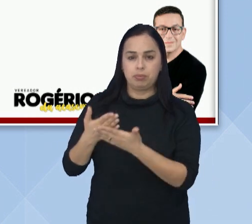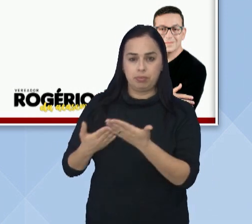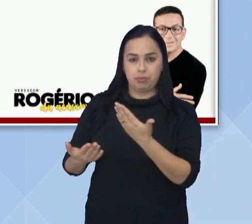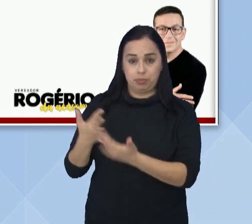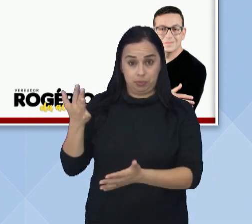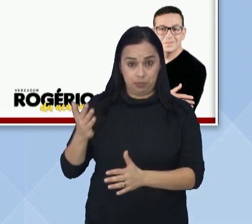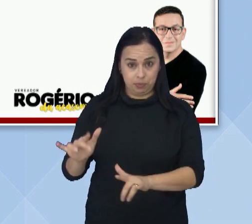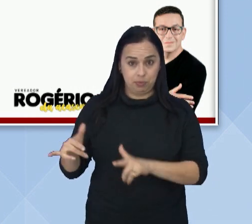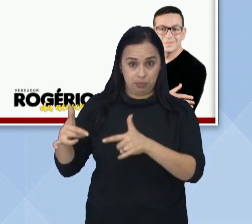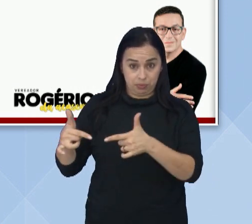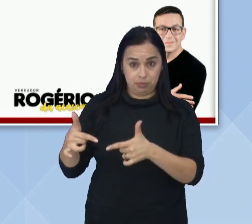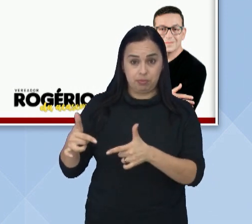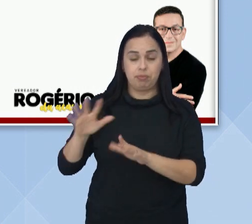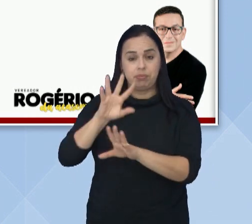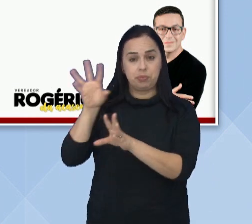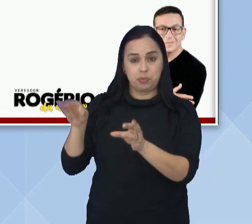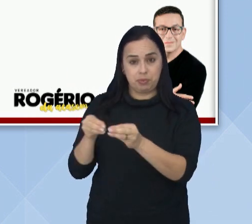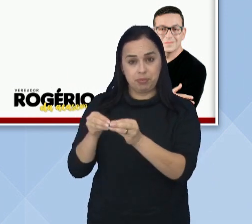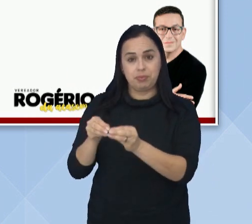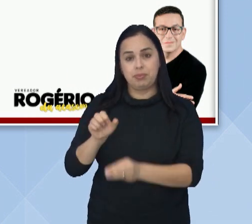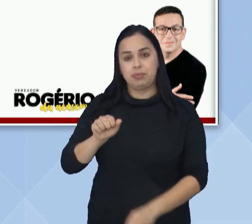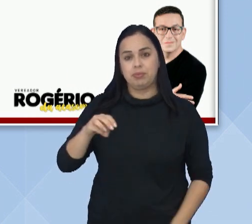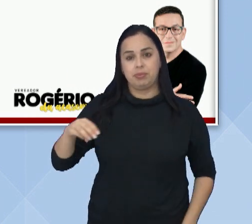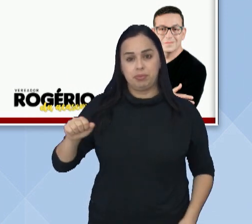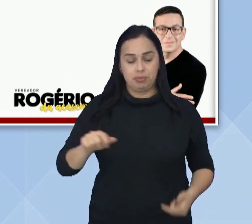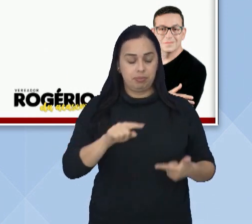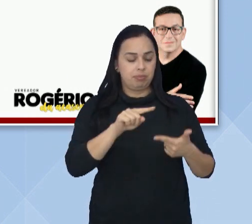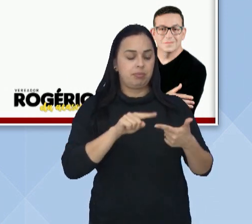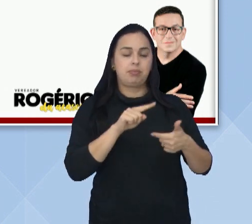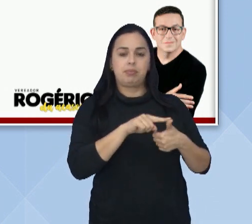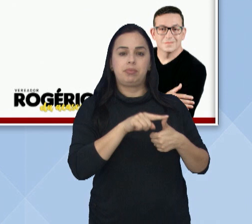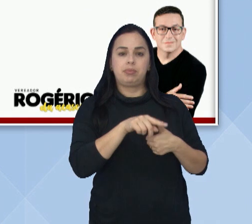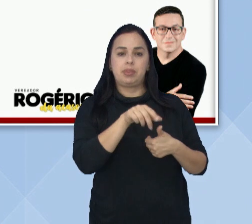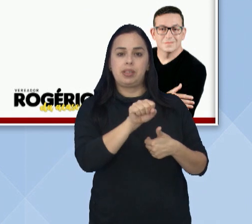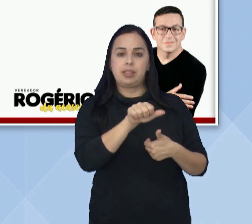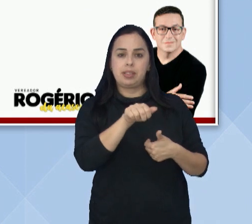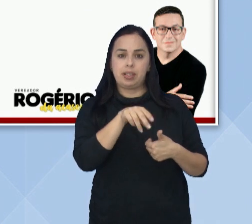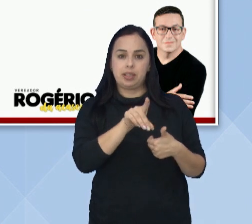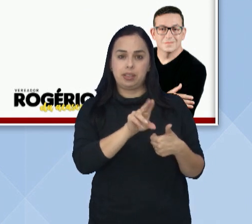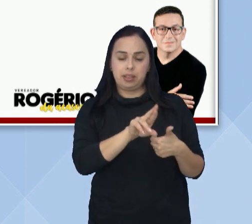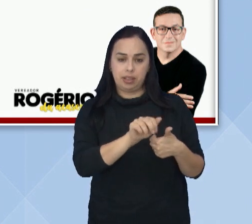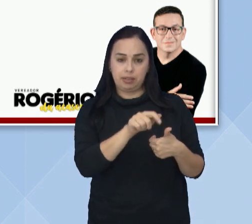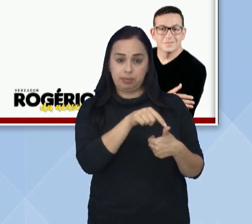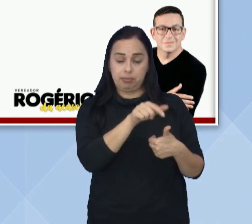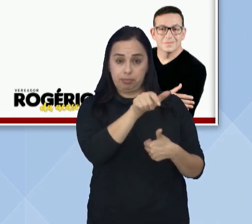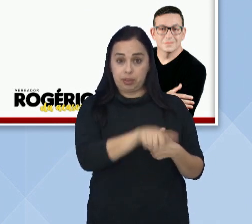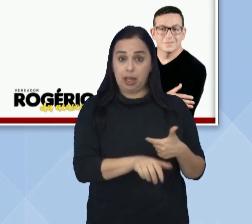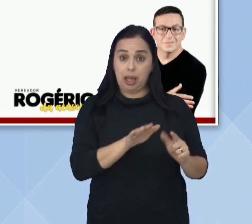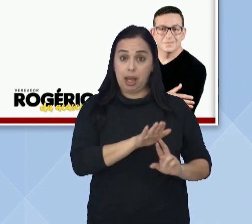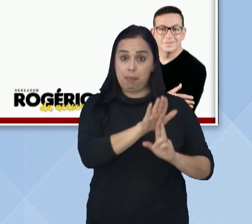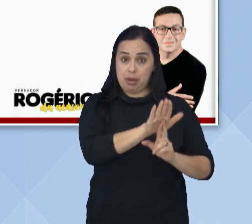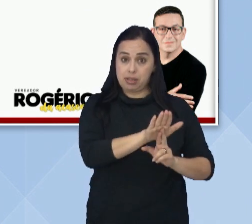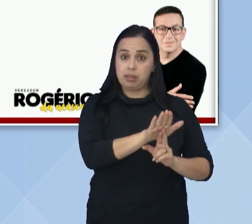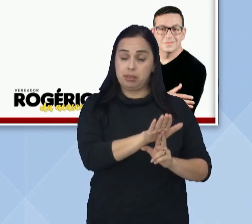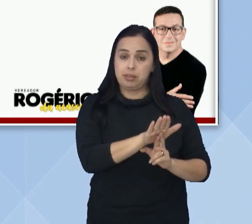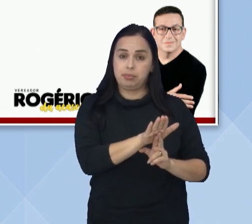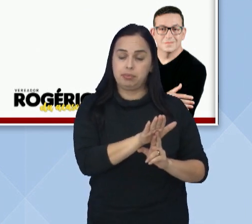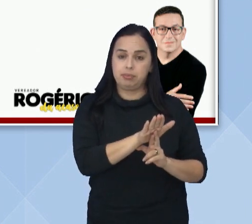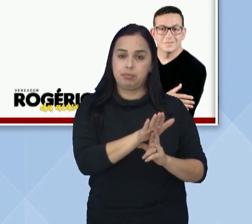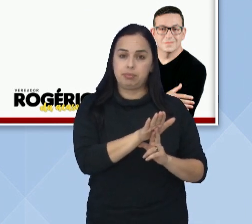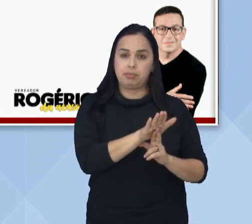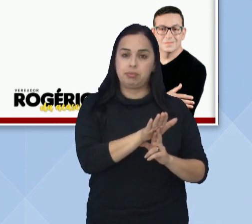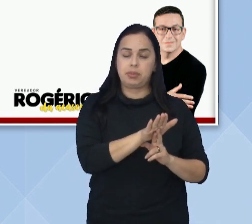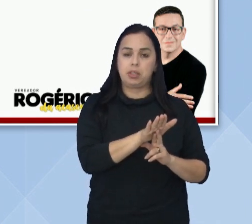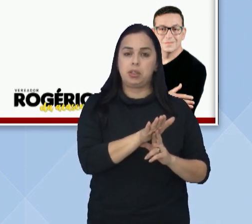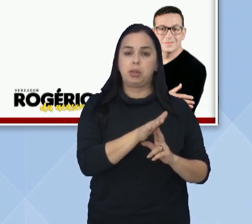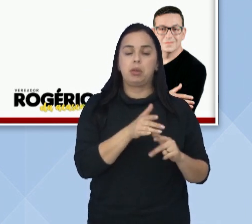AMA, na pessoa da senhora Sandra Pereira de Carvalho, através da qual, com ênfase